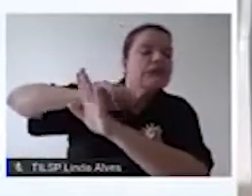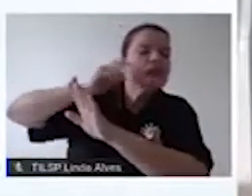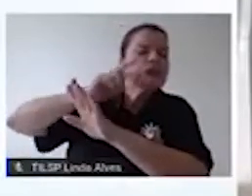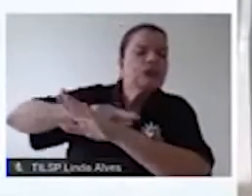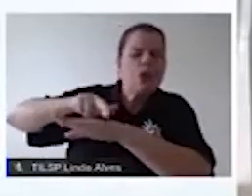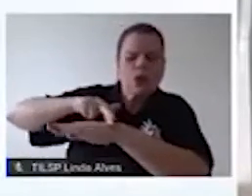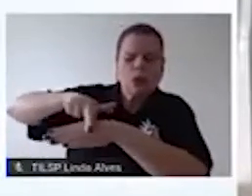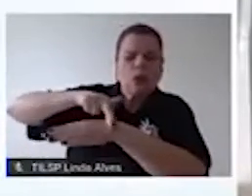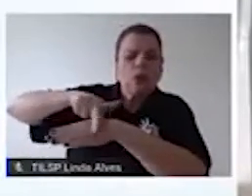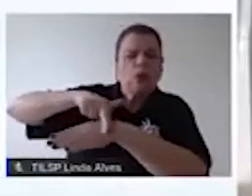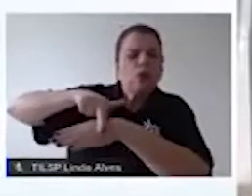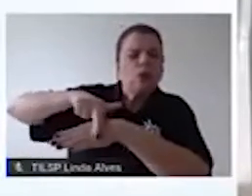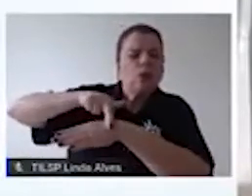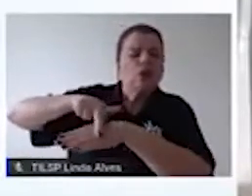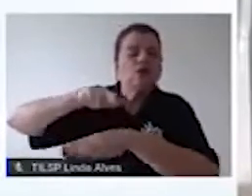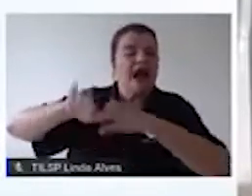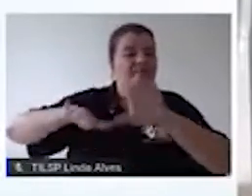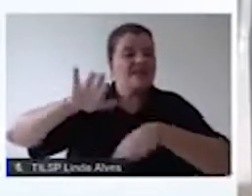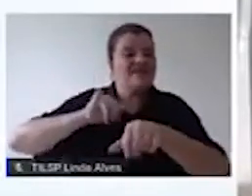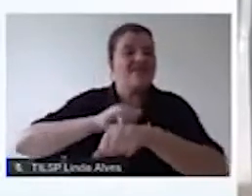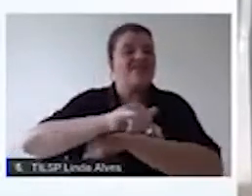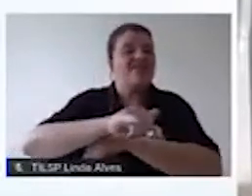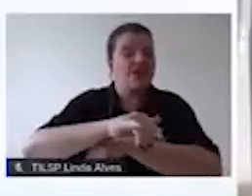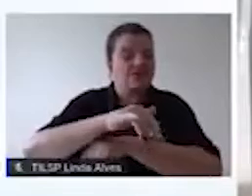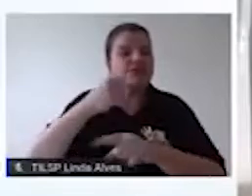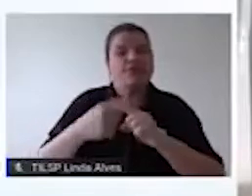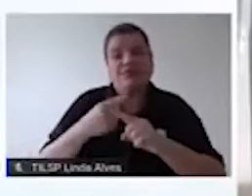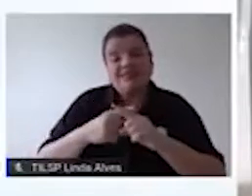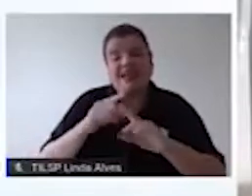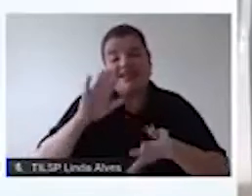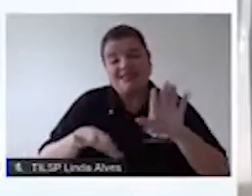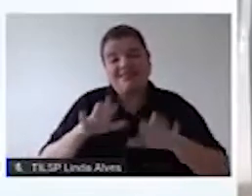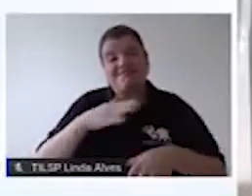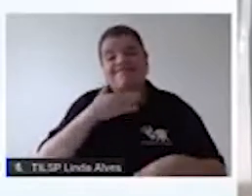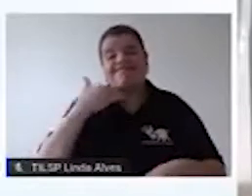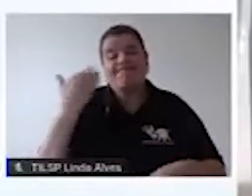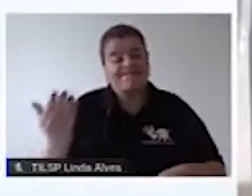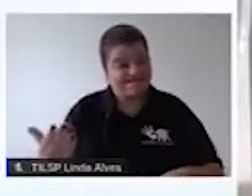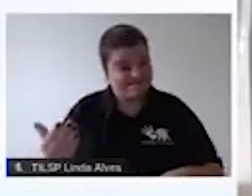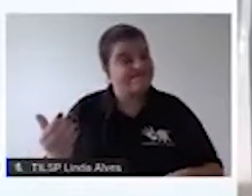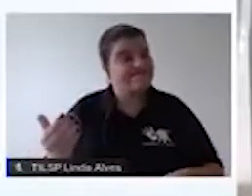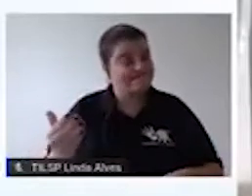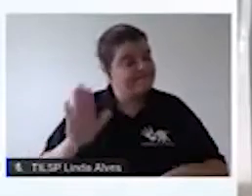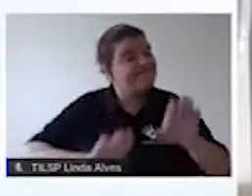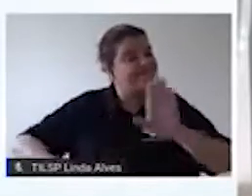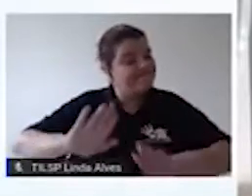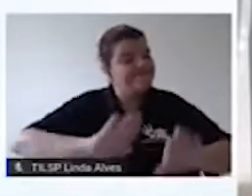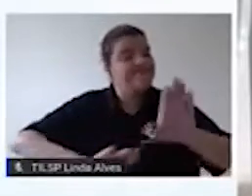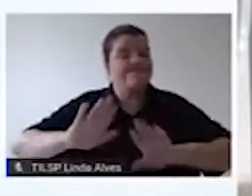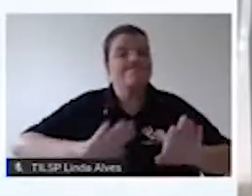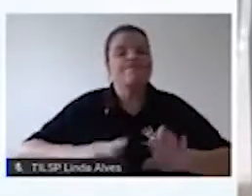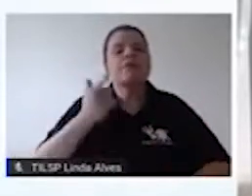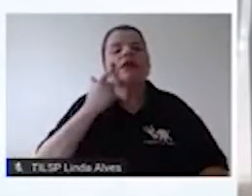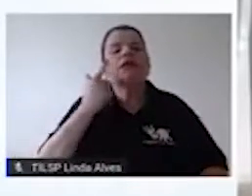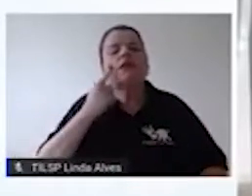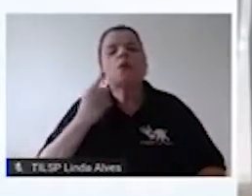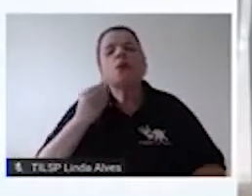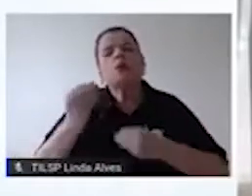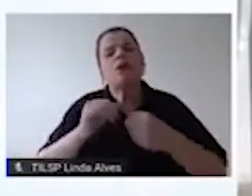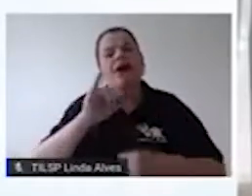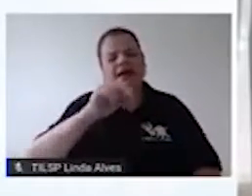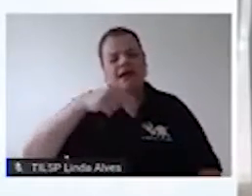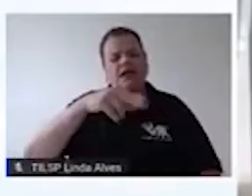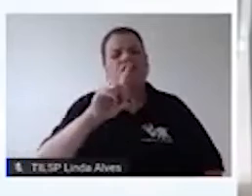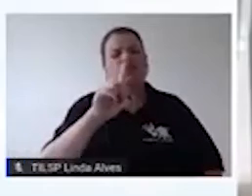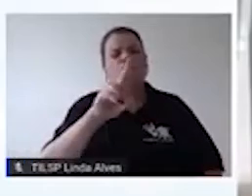que pode até acontecer uma perda, né? Então, eu queria ver, assim, em relação à Industriol, o que a